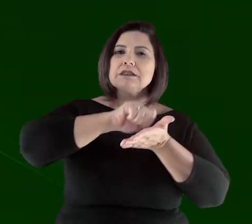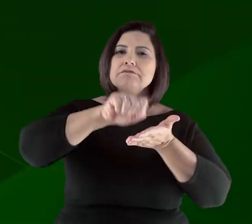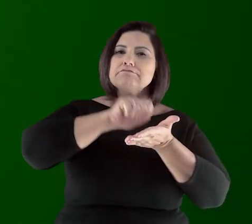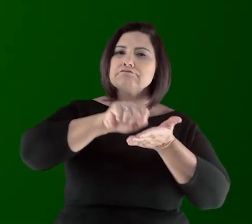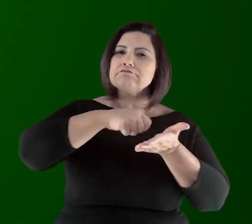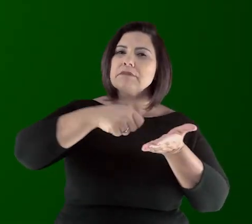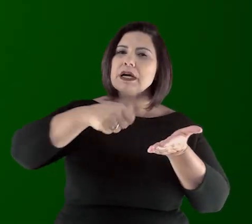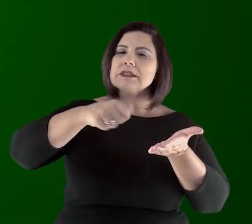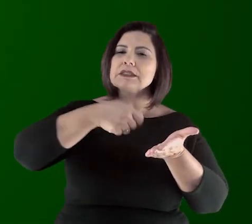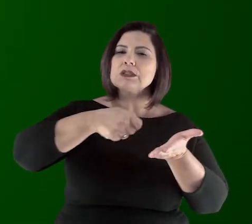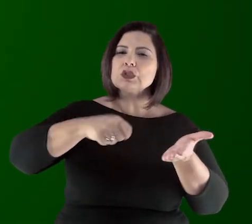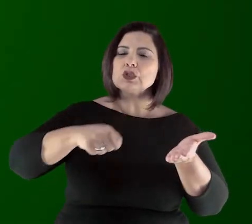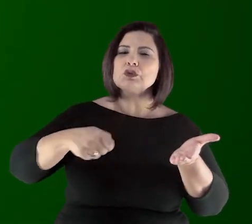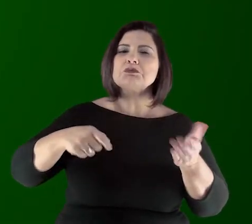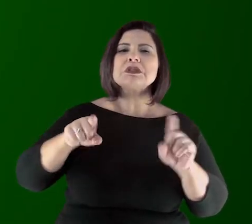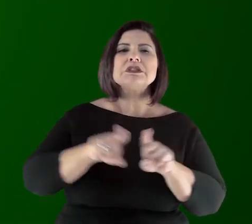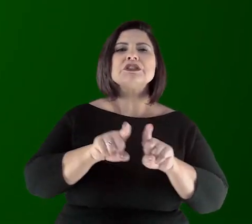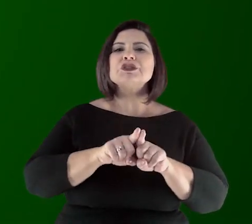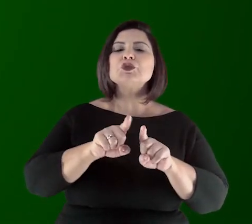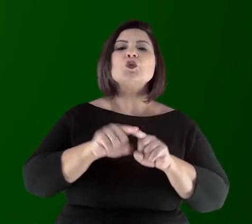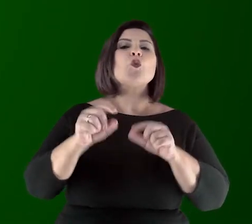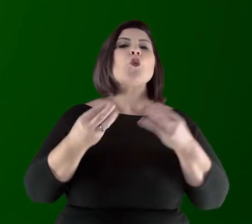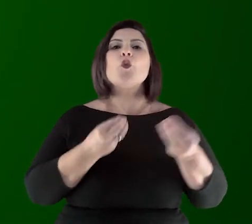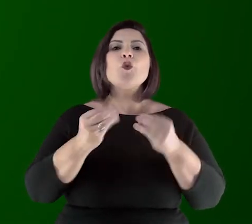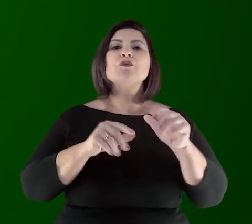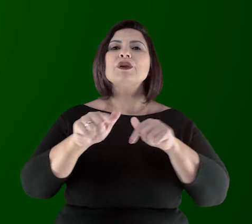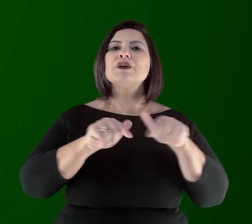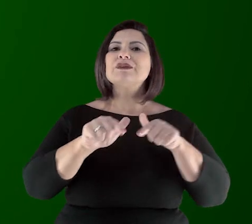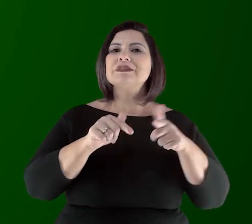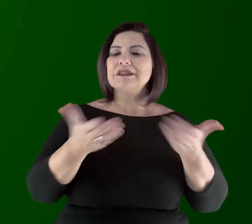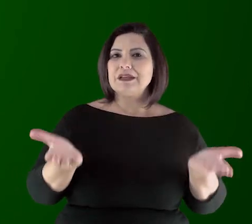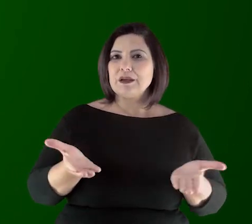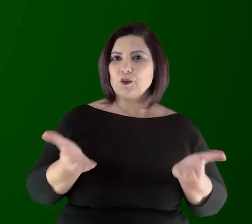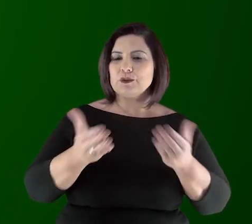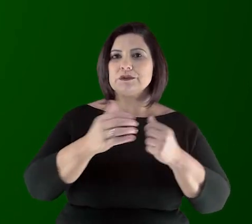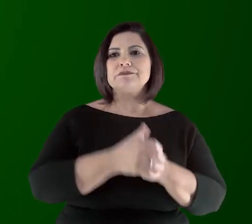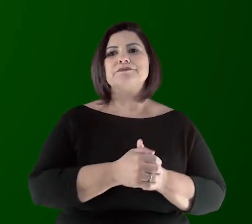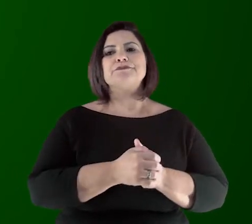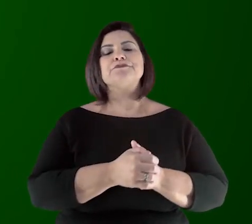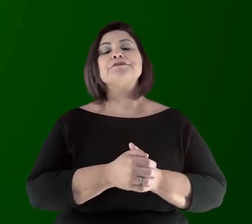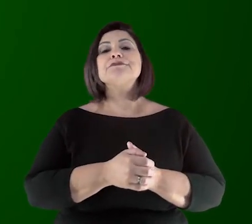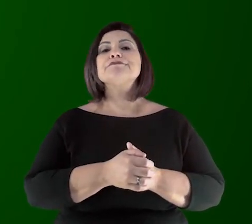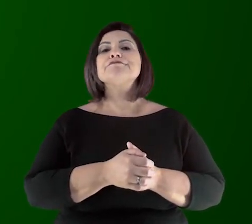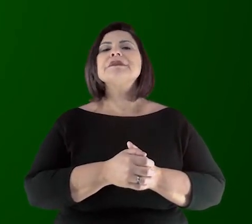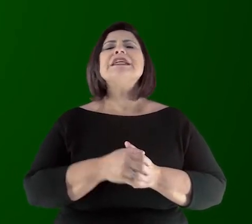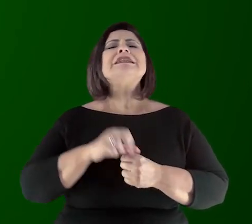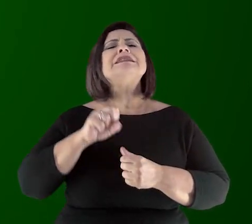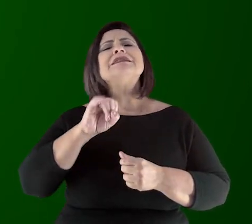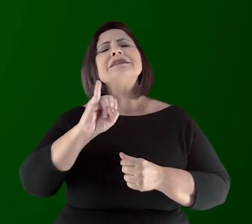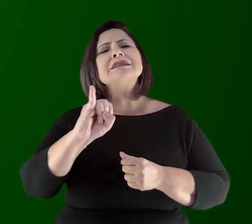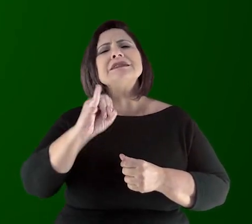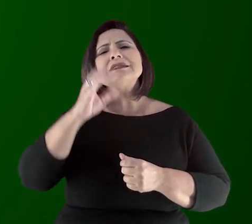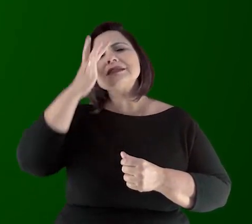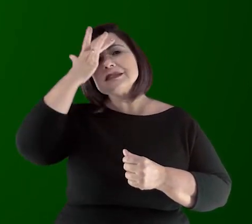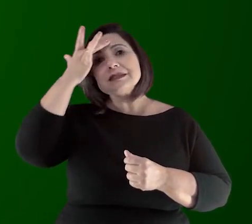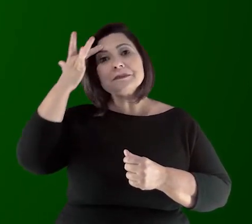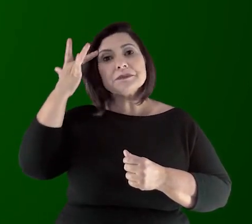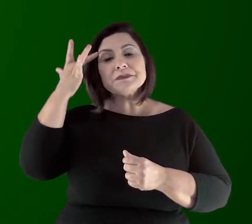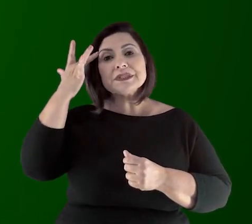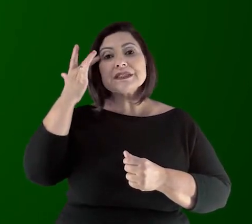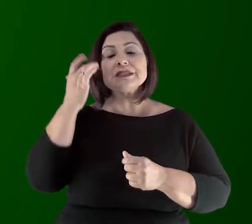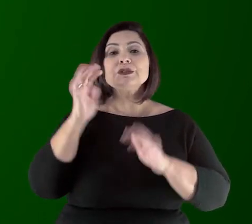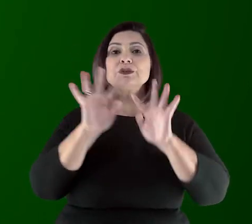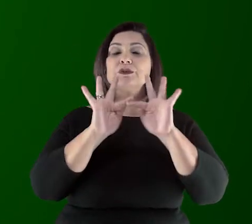se a pessoa está desempregada ou ela é do lar, mas ela tem um termo de rescisão de contrato, pode colocar